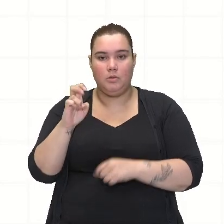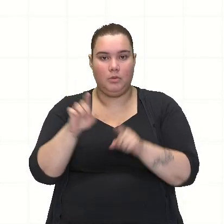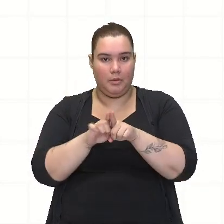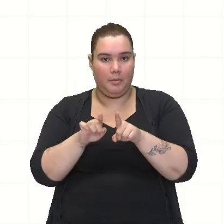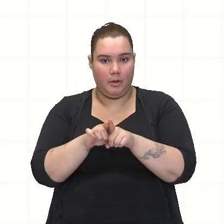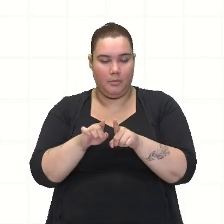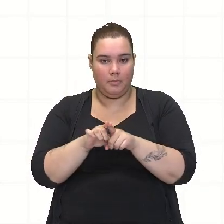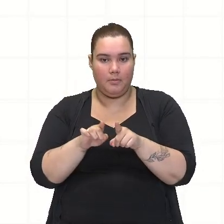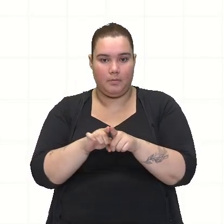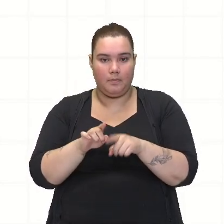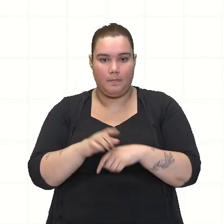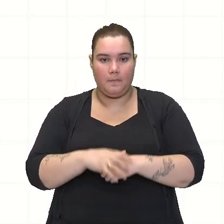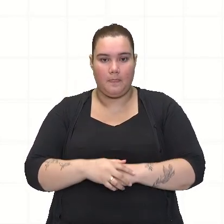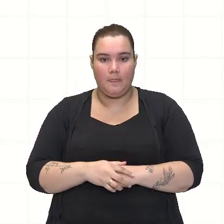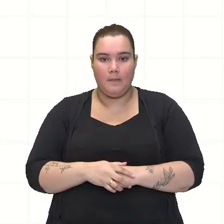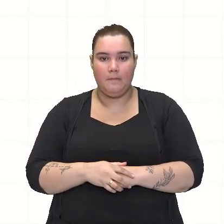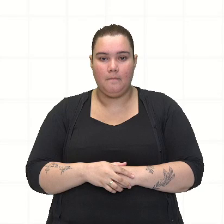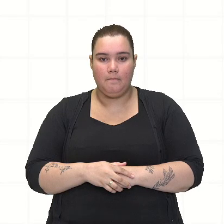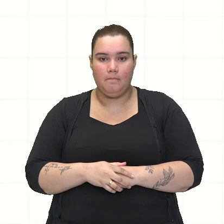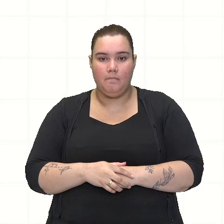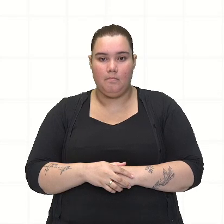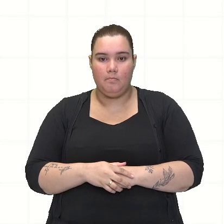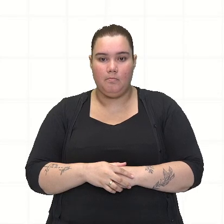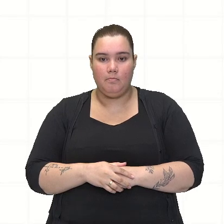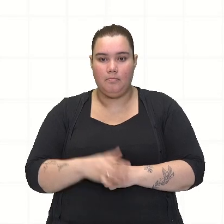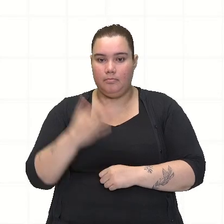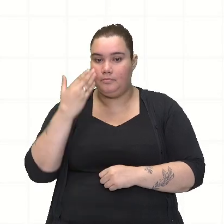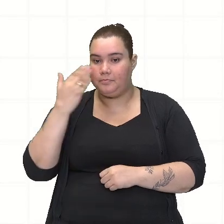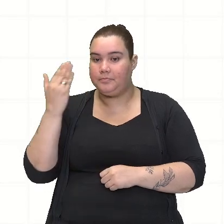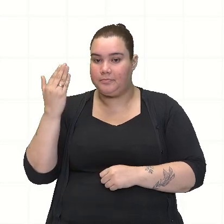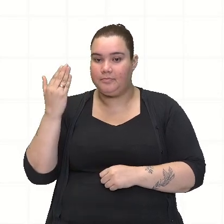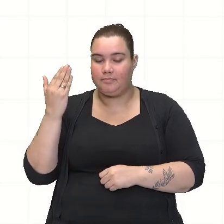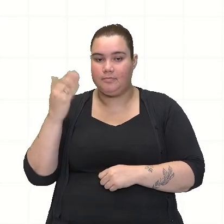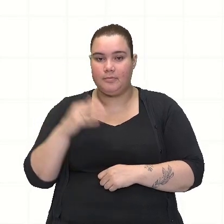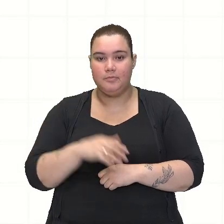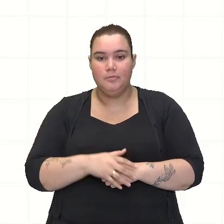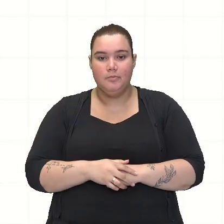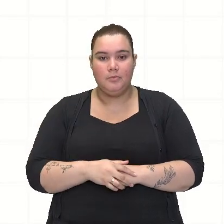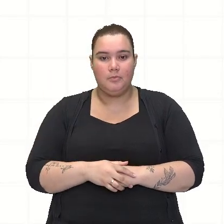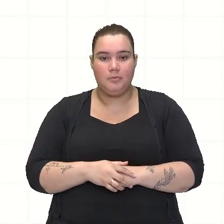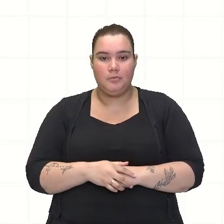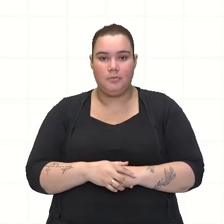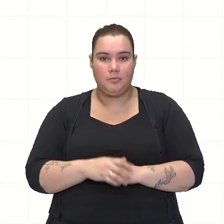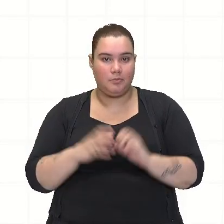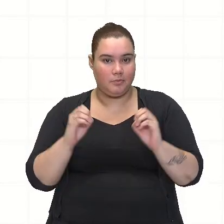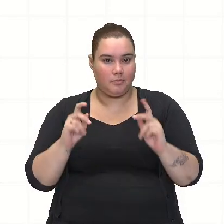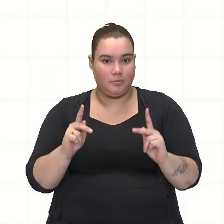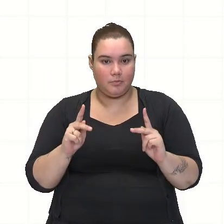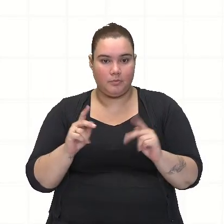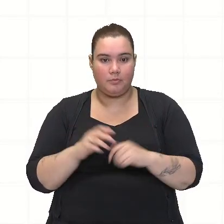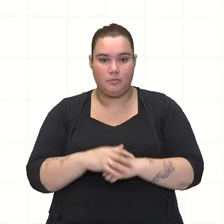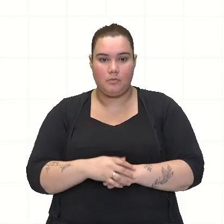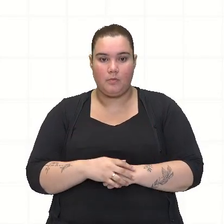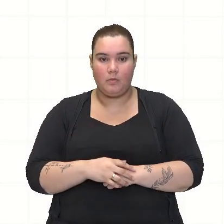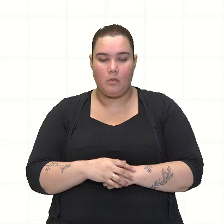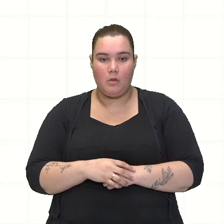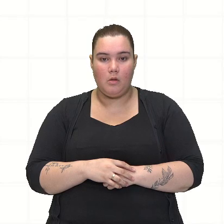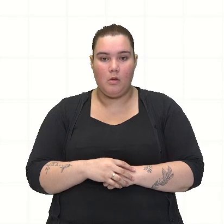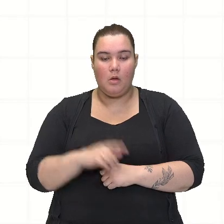Olha, tá bem aqui, olha só. Olha aqui, pessoal. Olha aí no quadrículo. Beleza? Esse é o